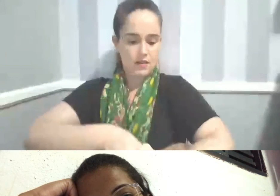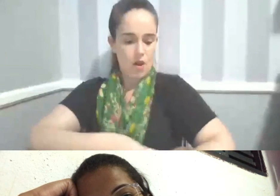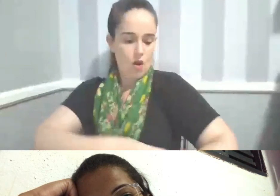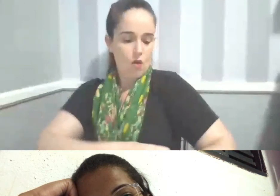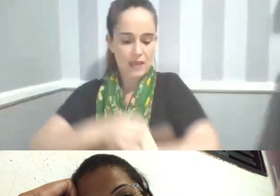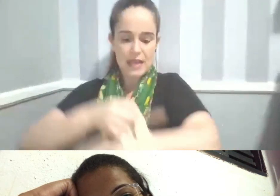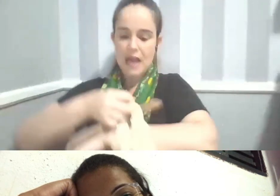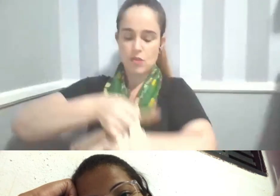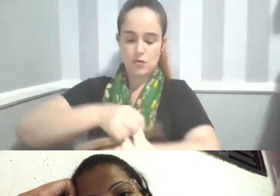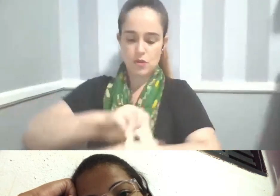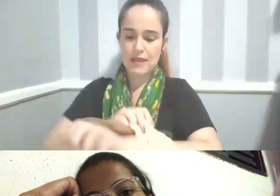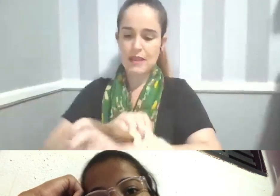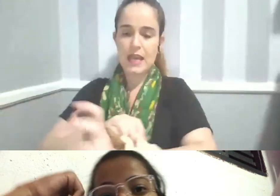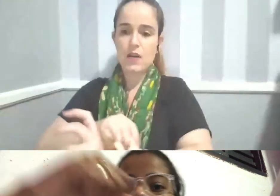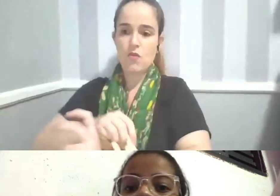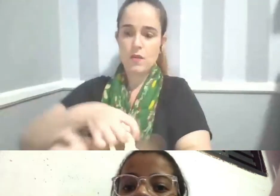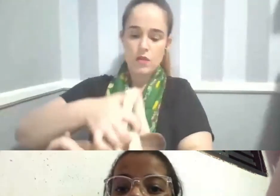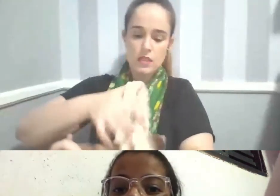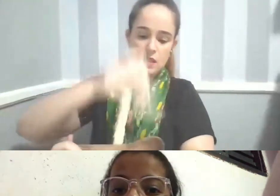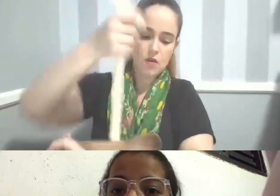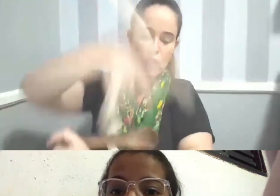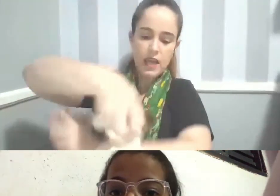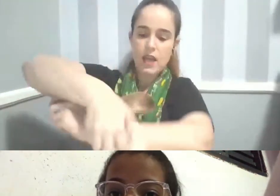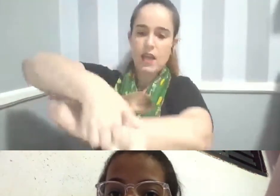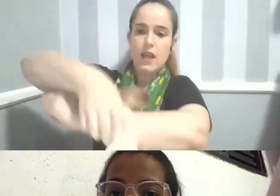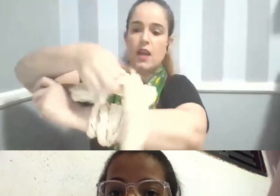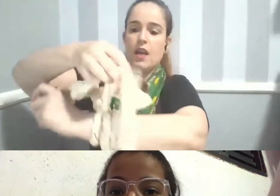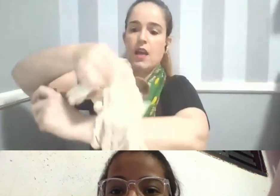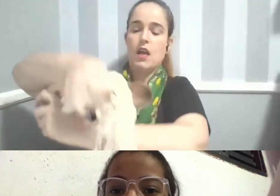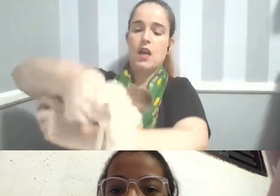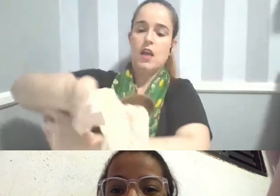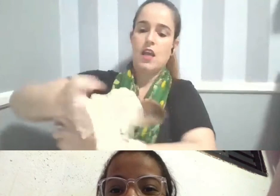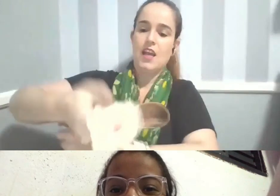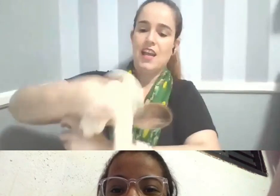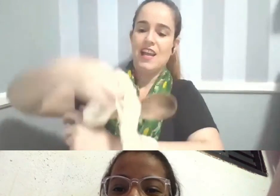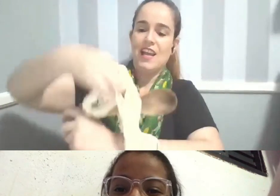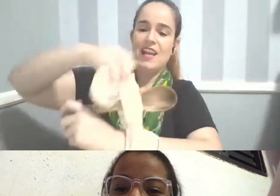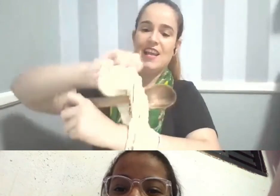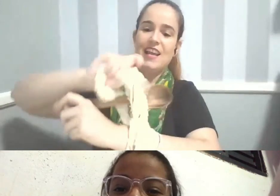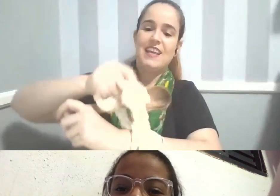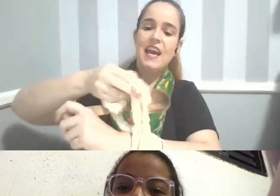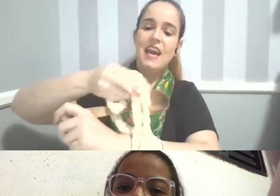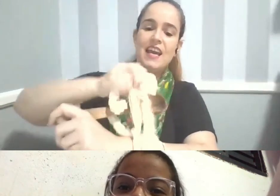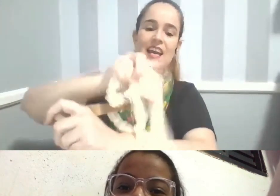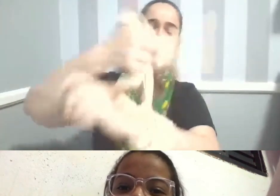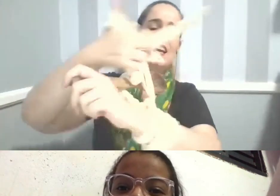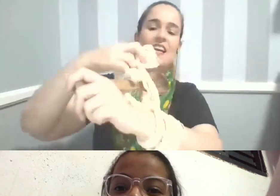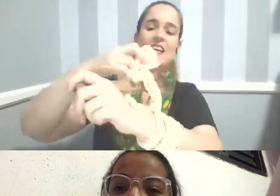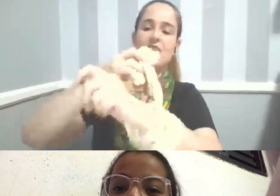colher, o pedaço de madeira, alguma coisa assim. Oi? Agora eu quero ver.